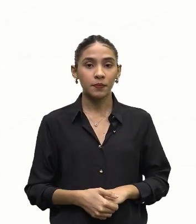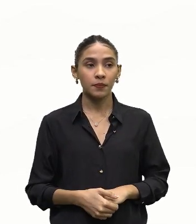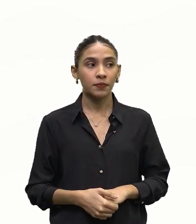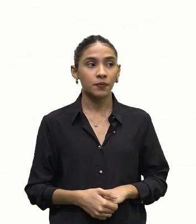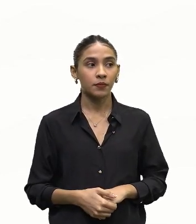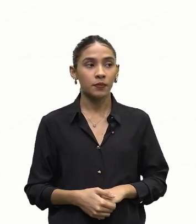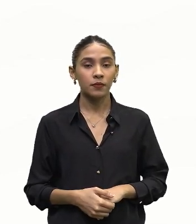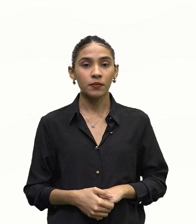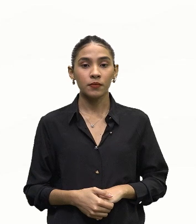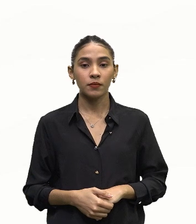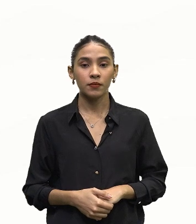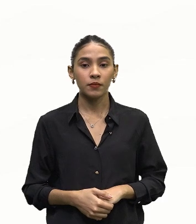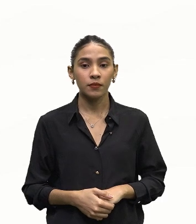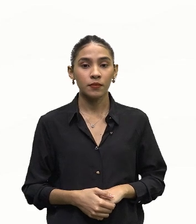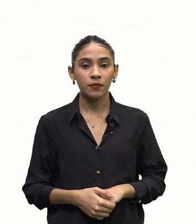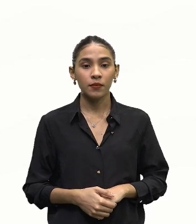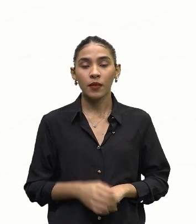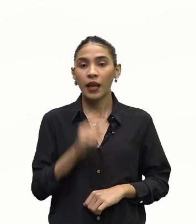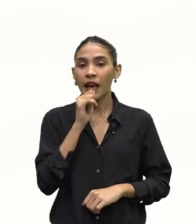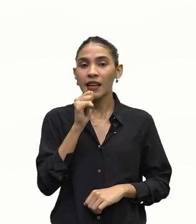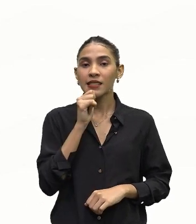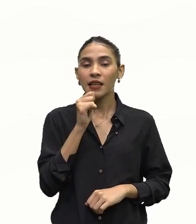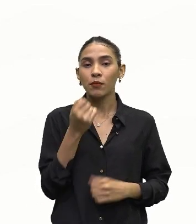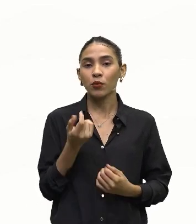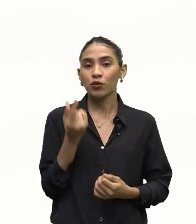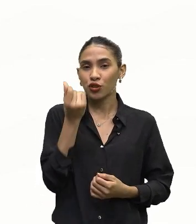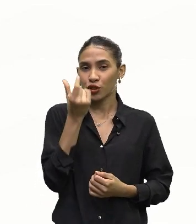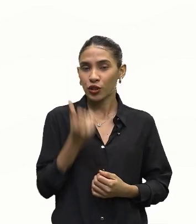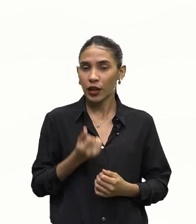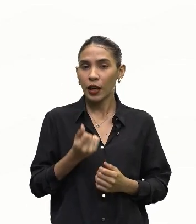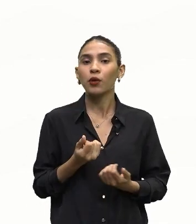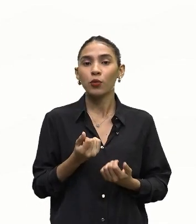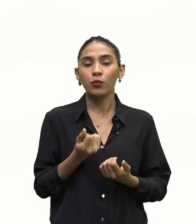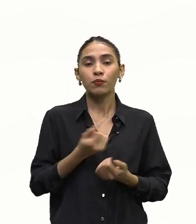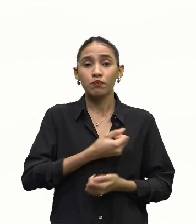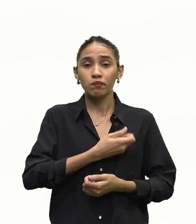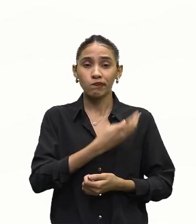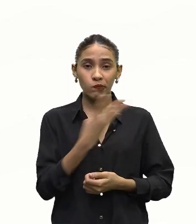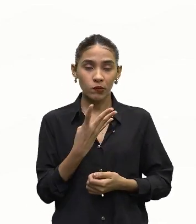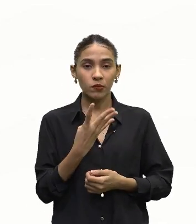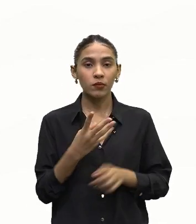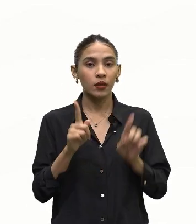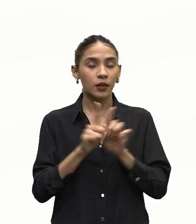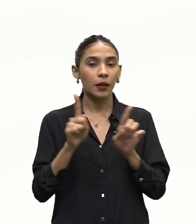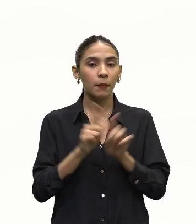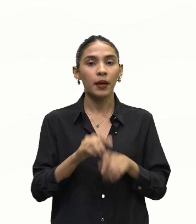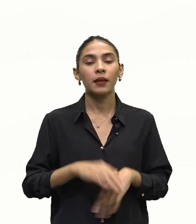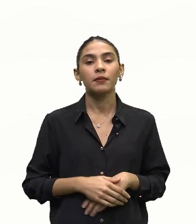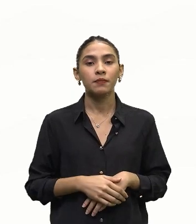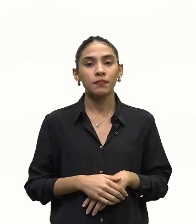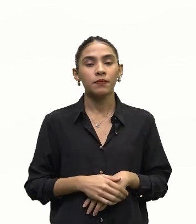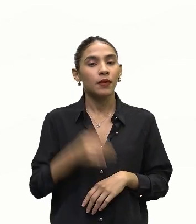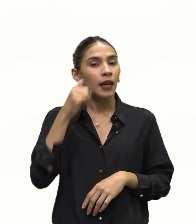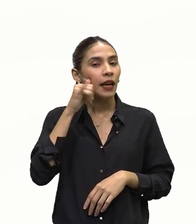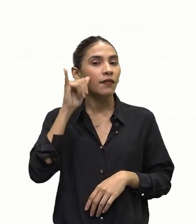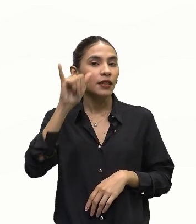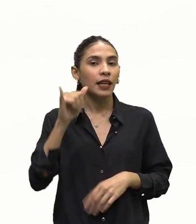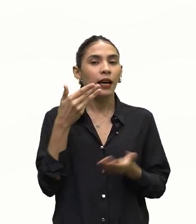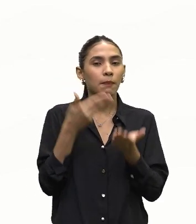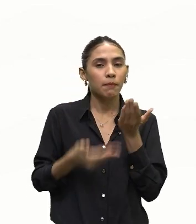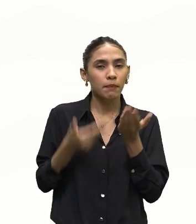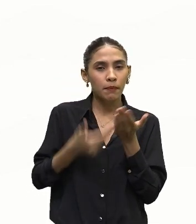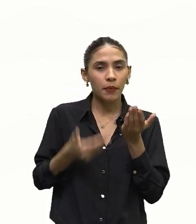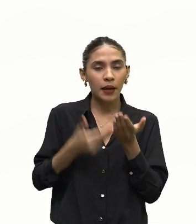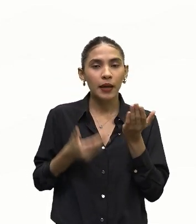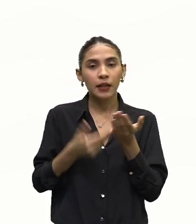por meio da potencialização do seu dinheiro e melhor por eliminar os desperdícios de